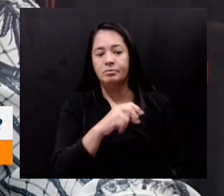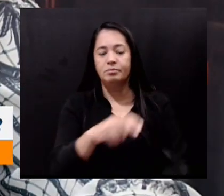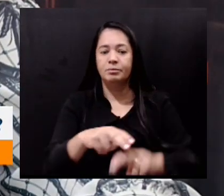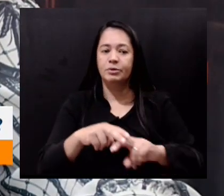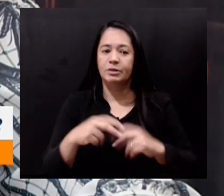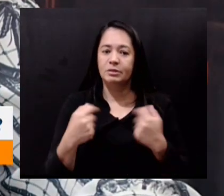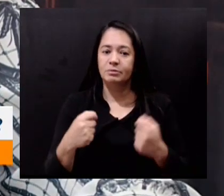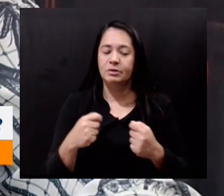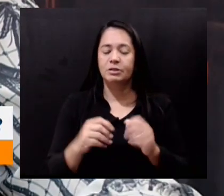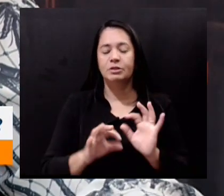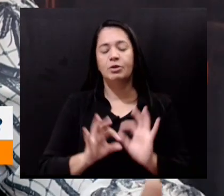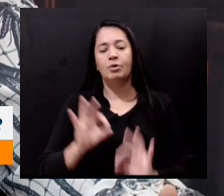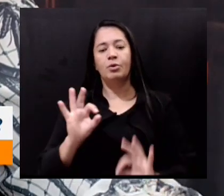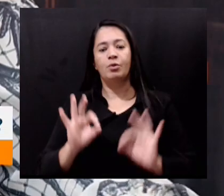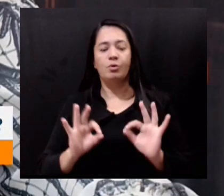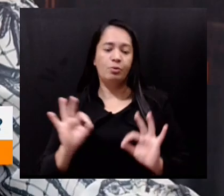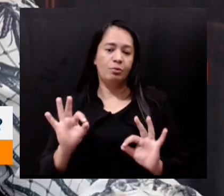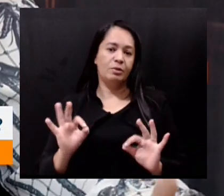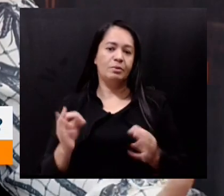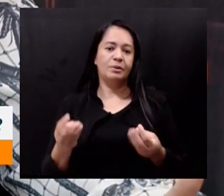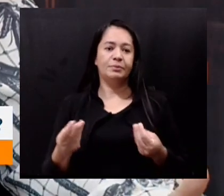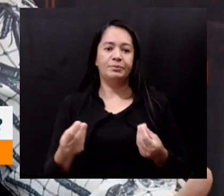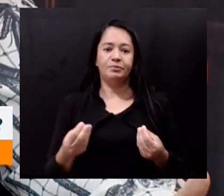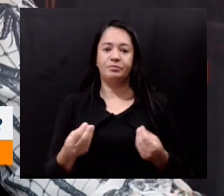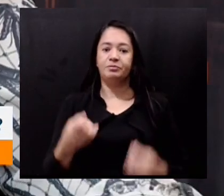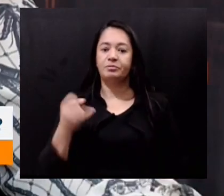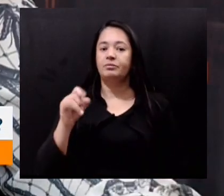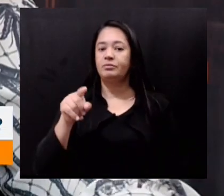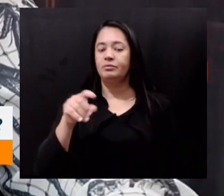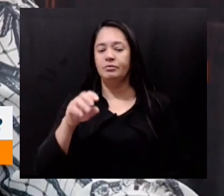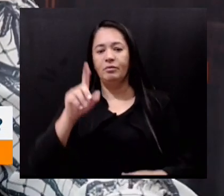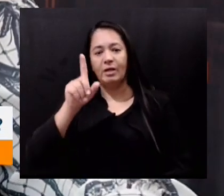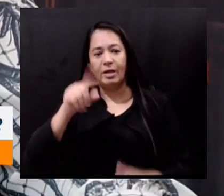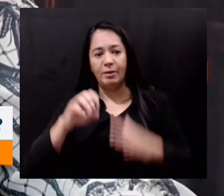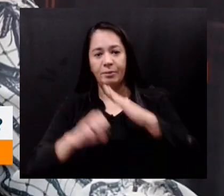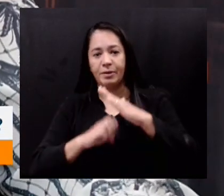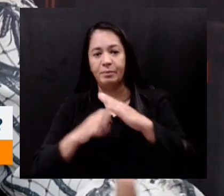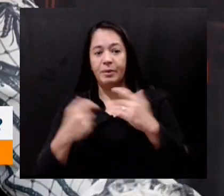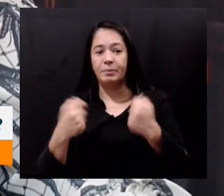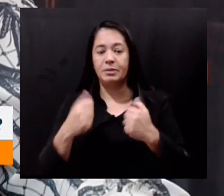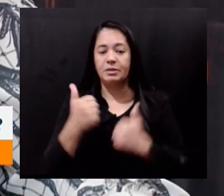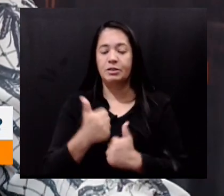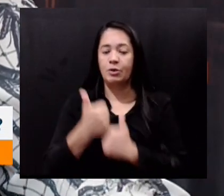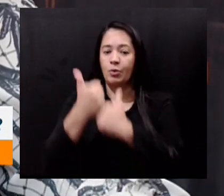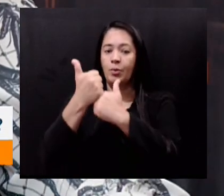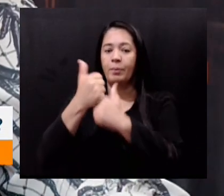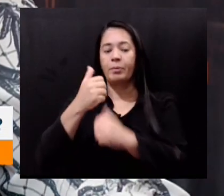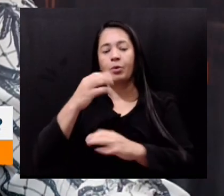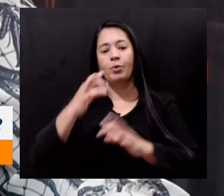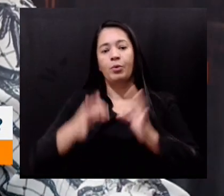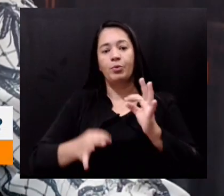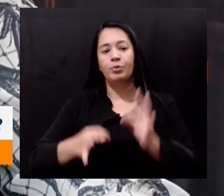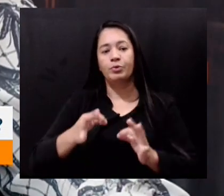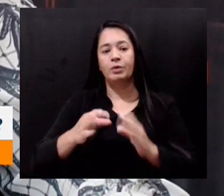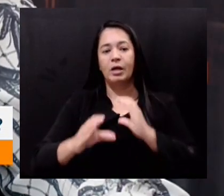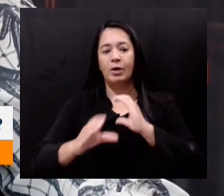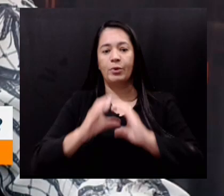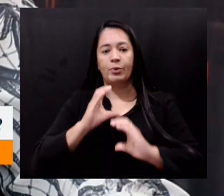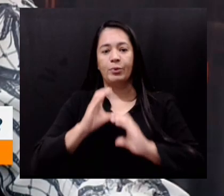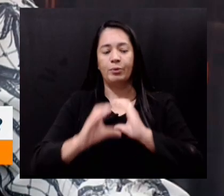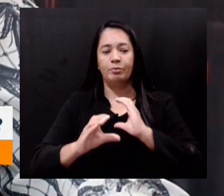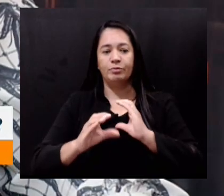preparo, se você é uma empresa, ter um apoio jurídico, né, na comunicação desde o momento que você